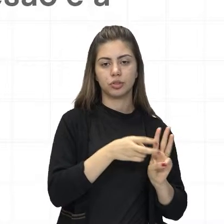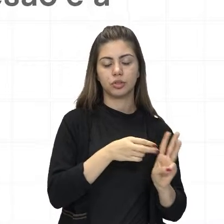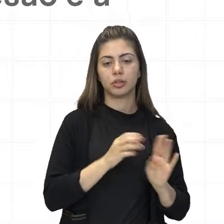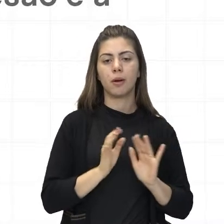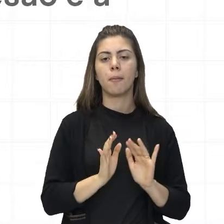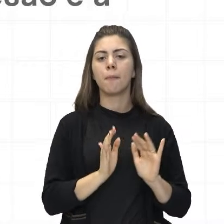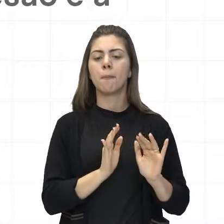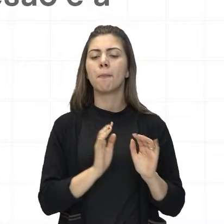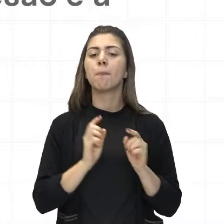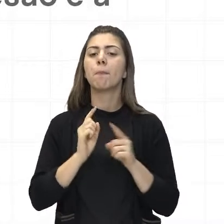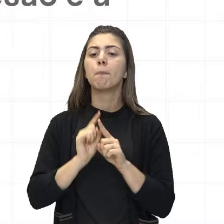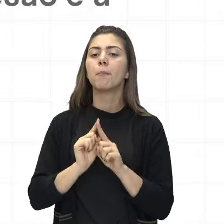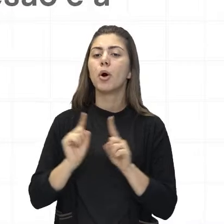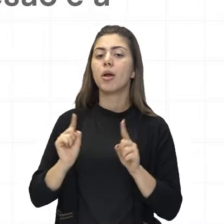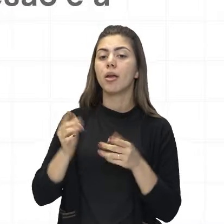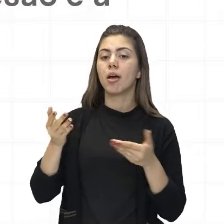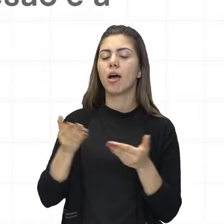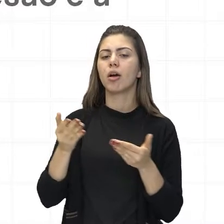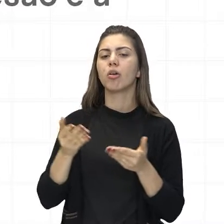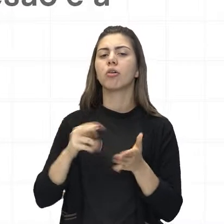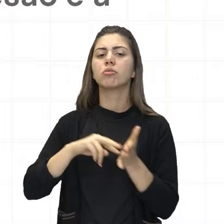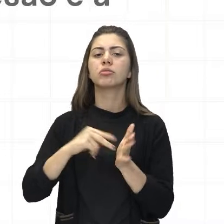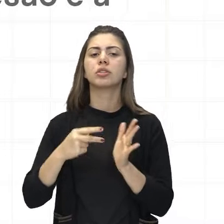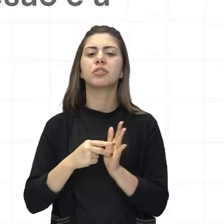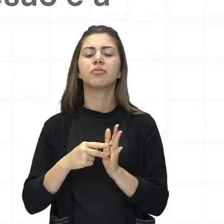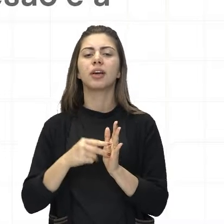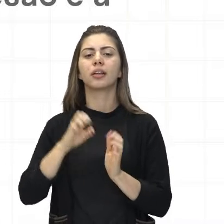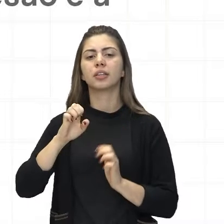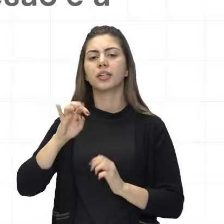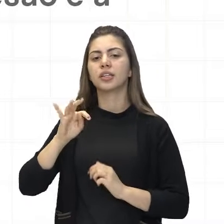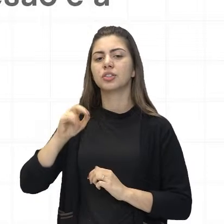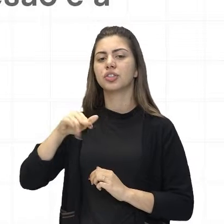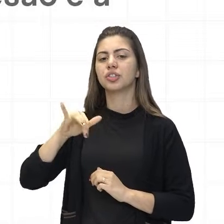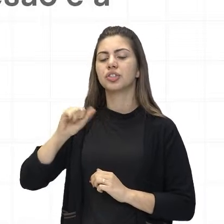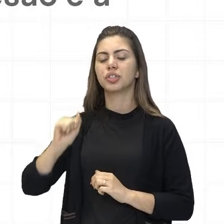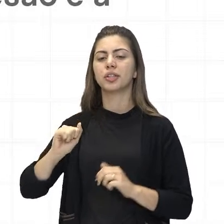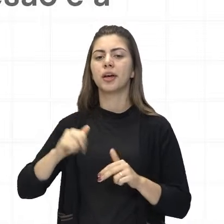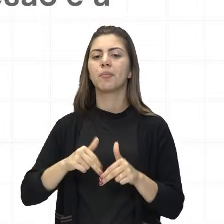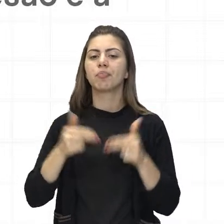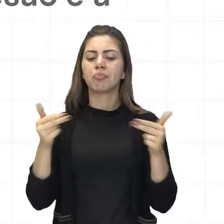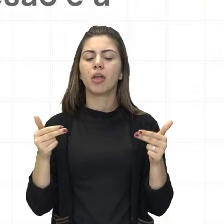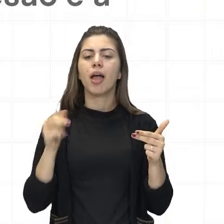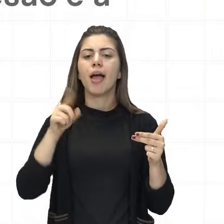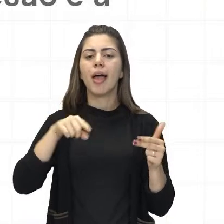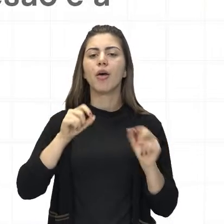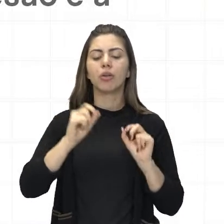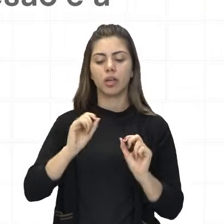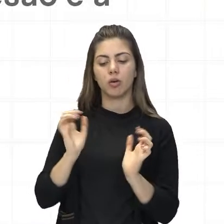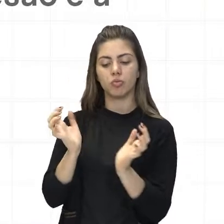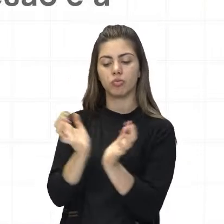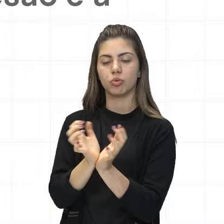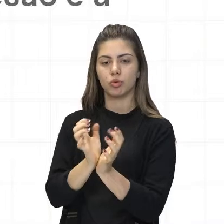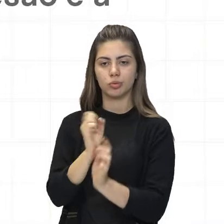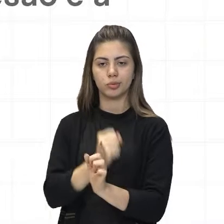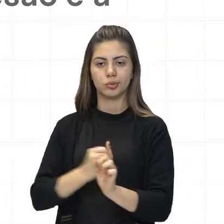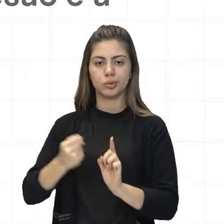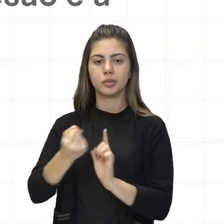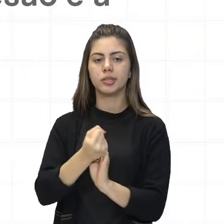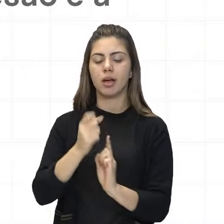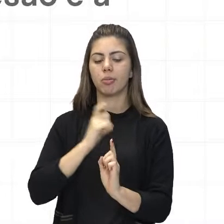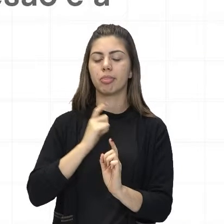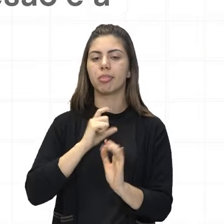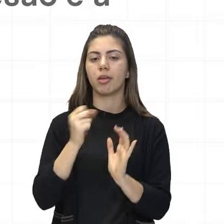conceito de etnia. Etnia refere-se a um grupo social que compartilha